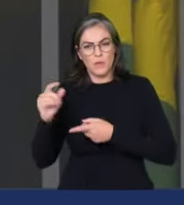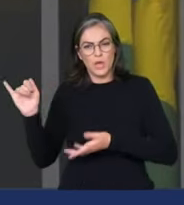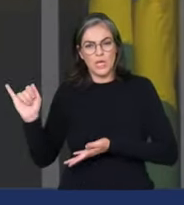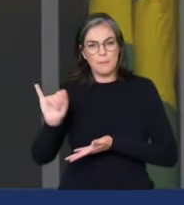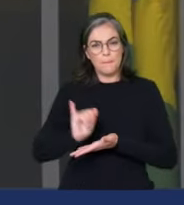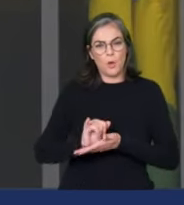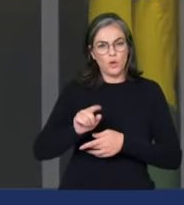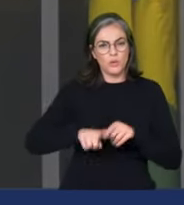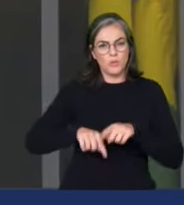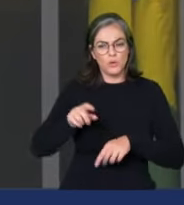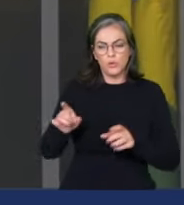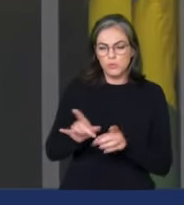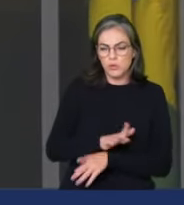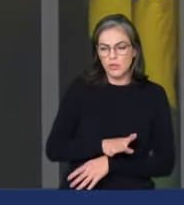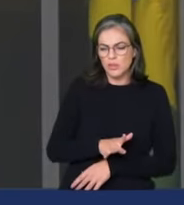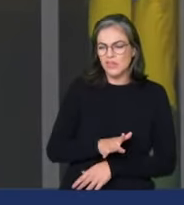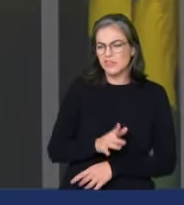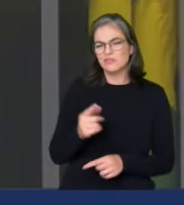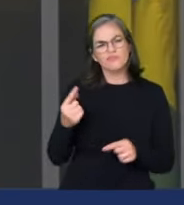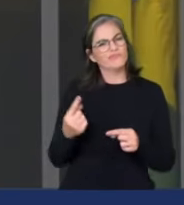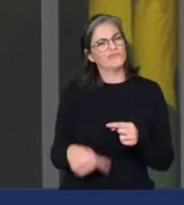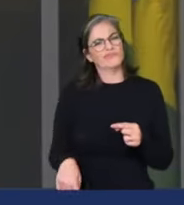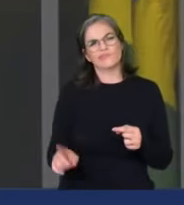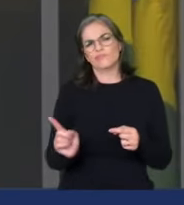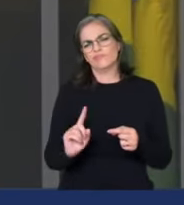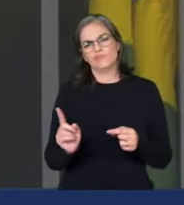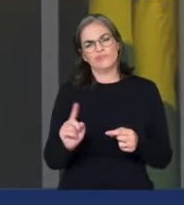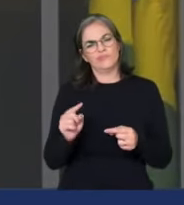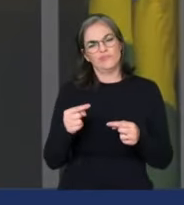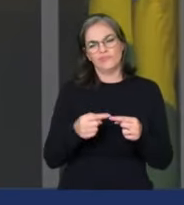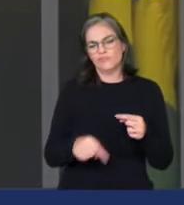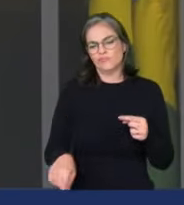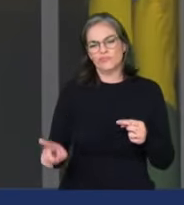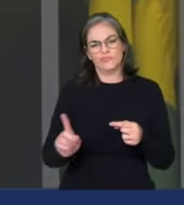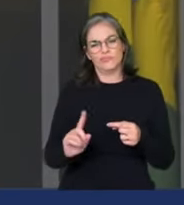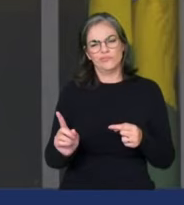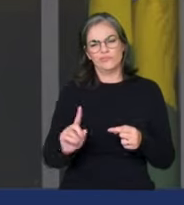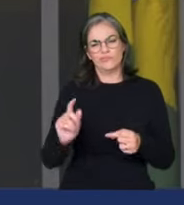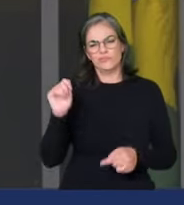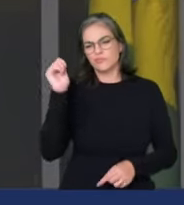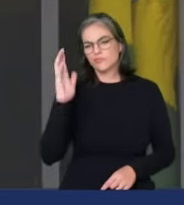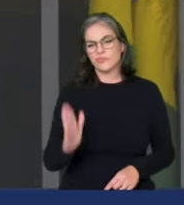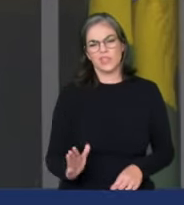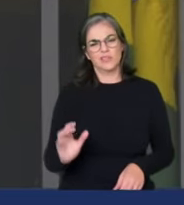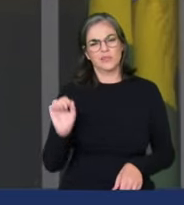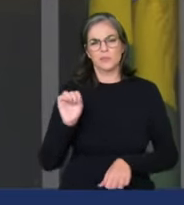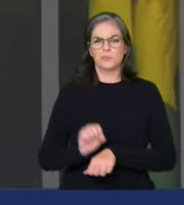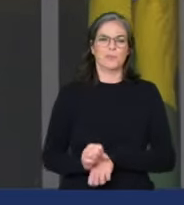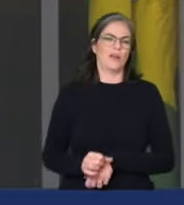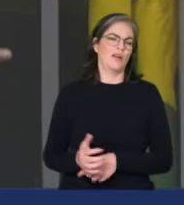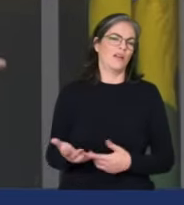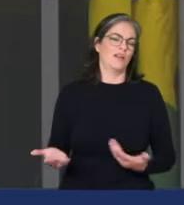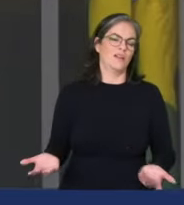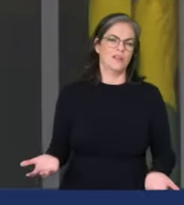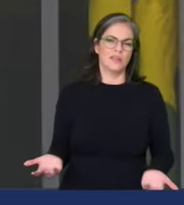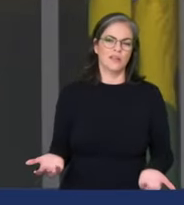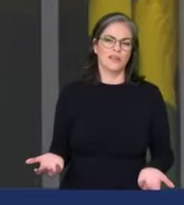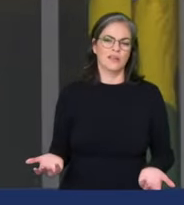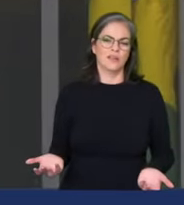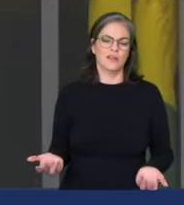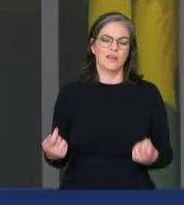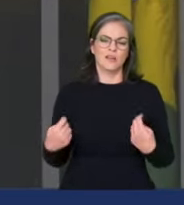sentido. Não tem sentido. O Brasil tem que deixar de ser o caso do capital internacional para ser a dona de